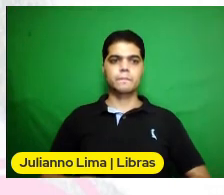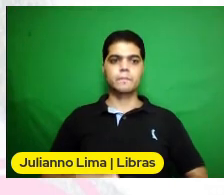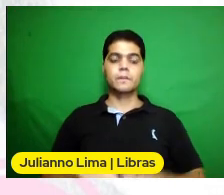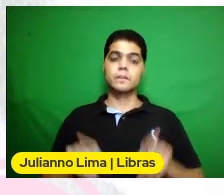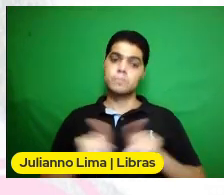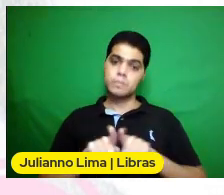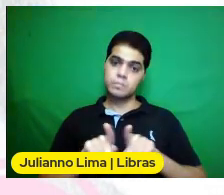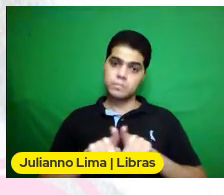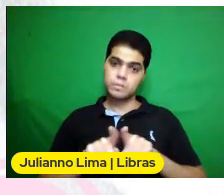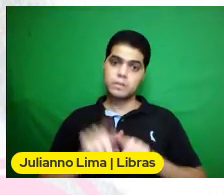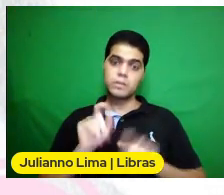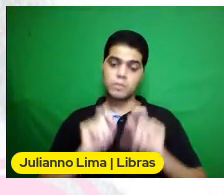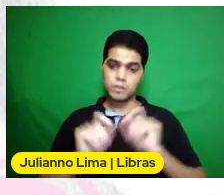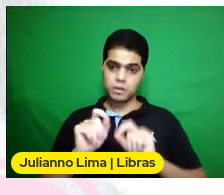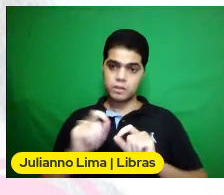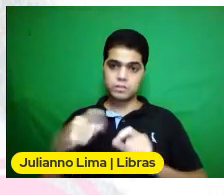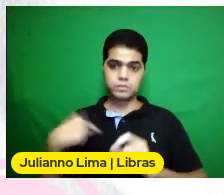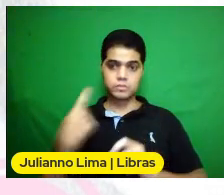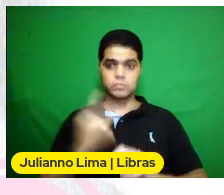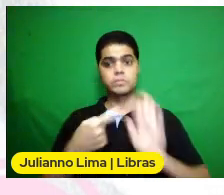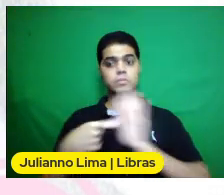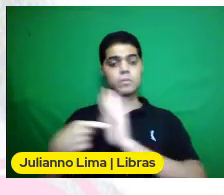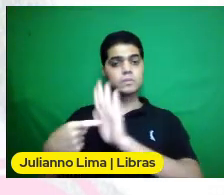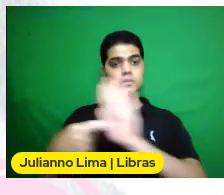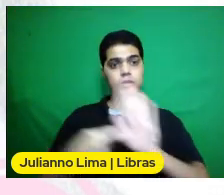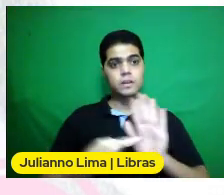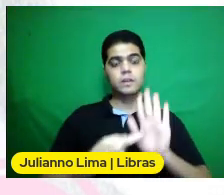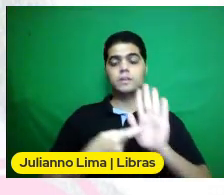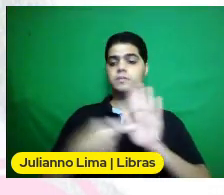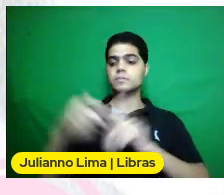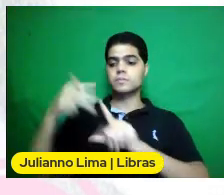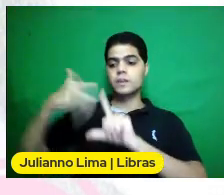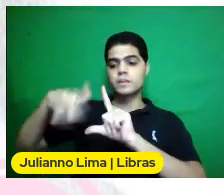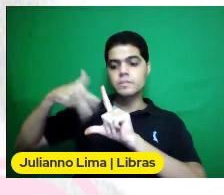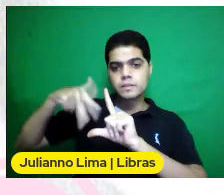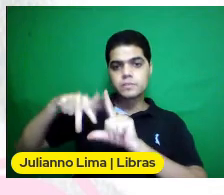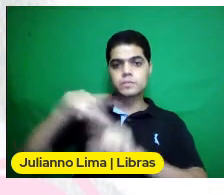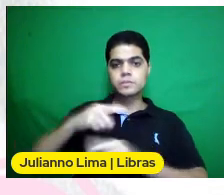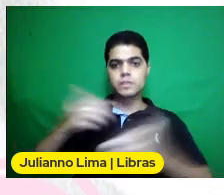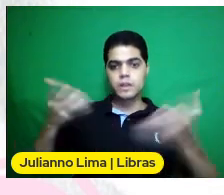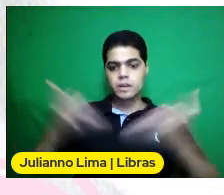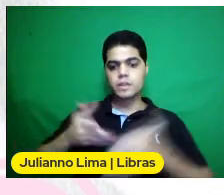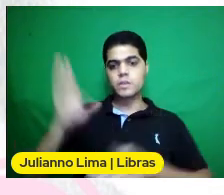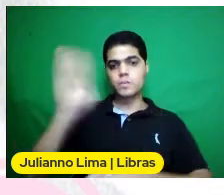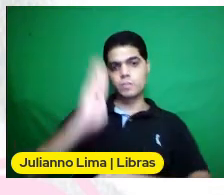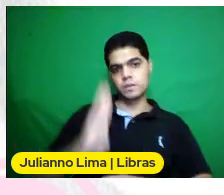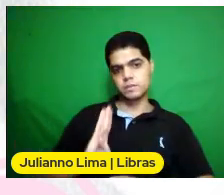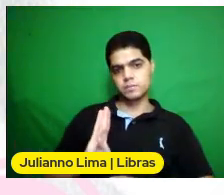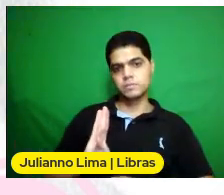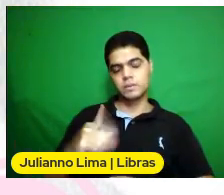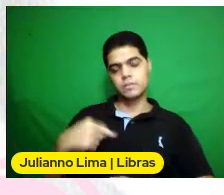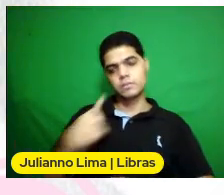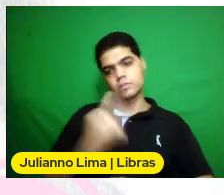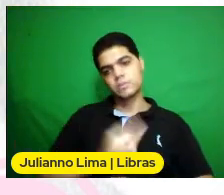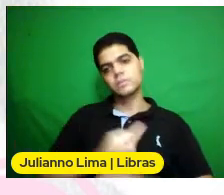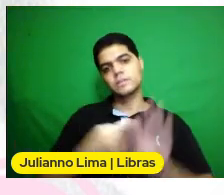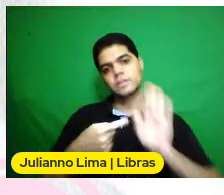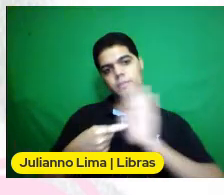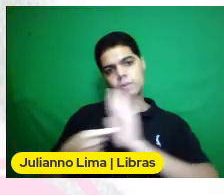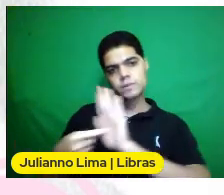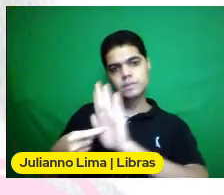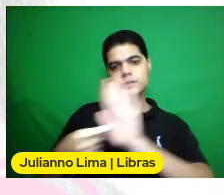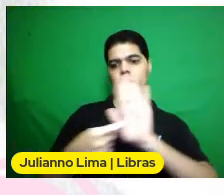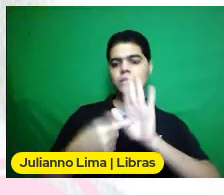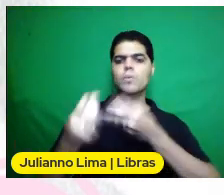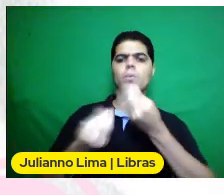tem mostrado sobre o processo das animações, sobre o processo de um estúdio aqui no Brasil, né? O quanto a gente tem mostrado para as pessoas como é feito para que as